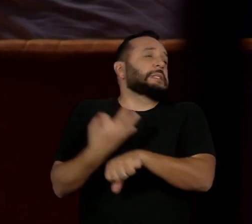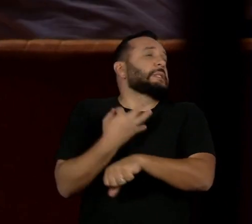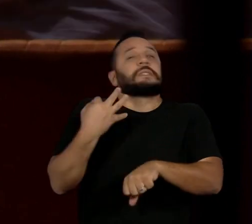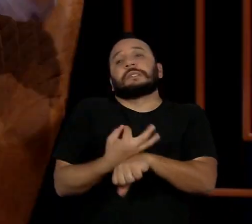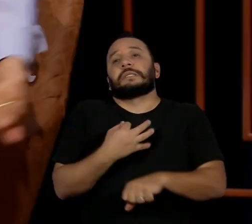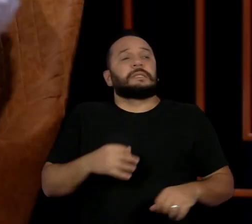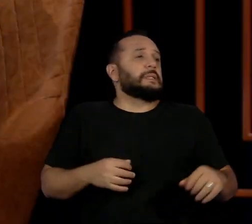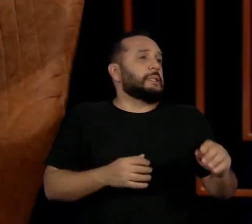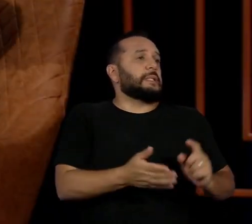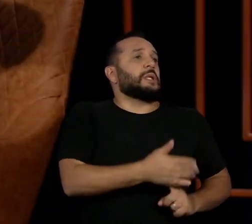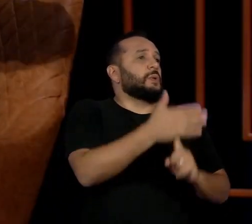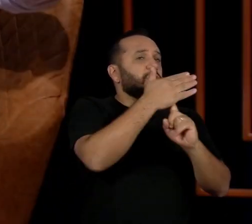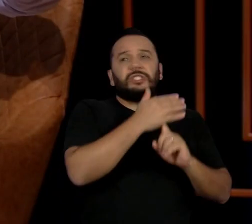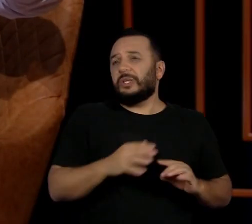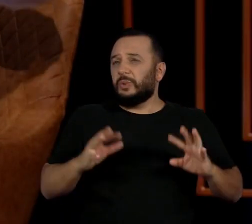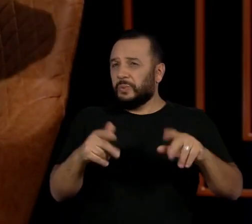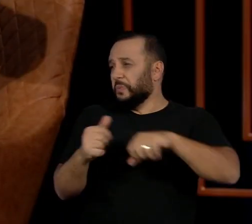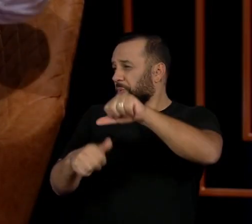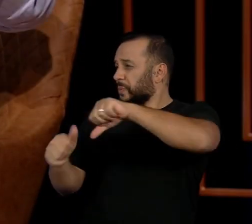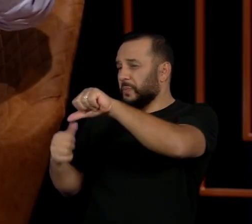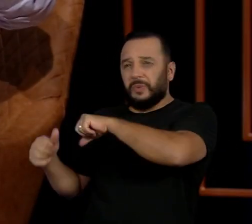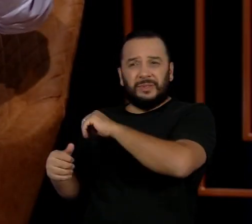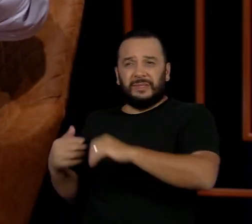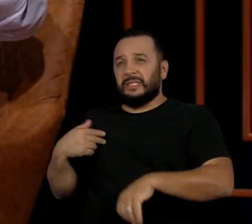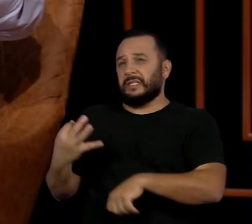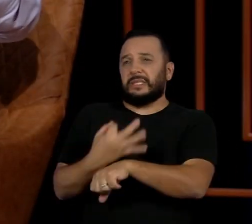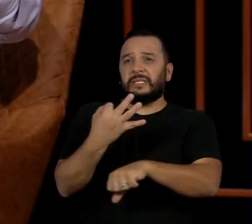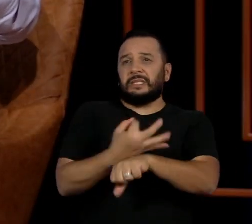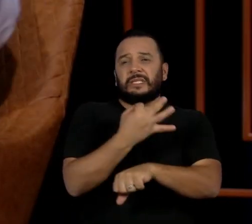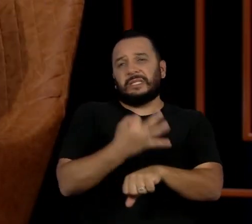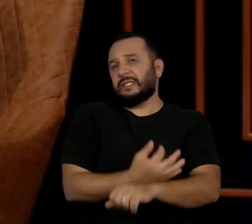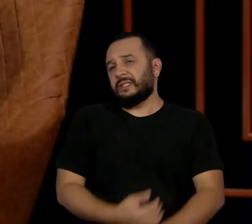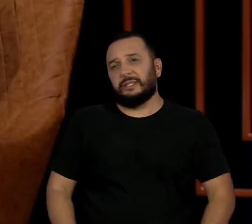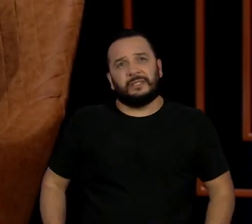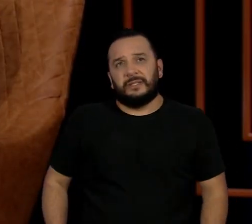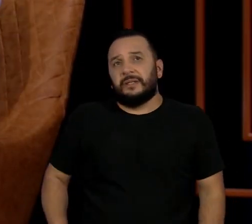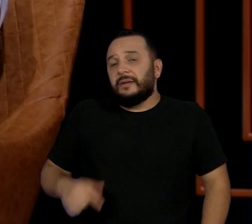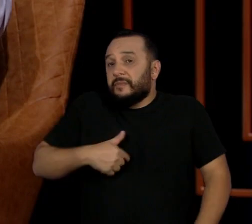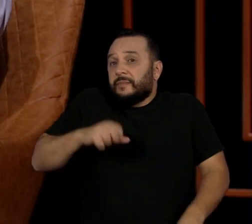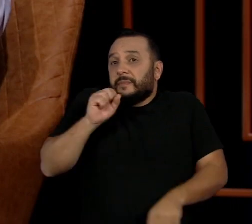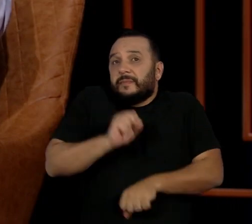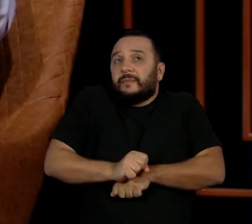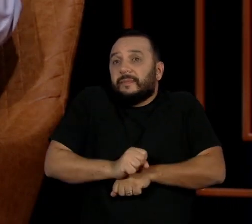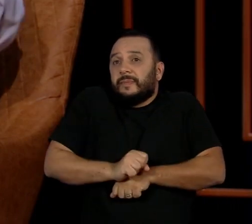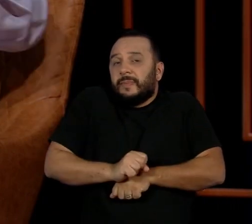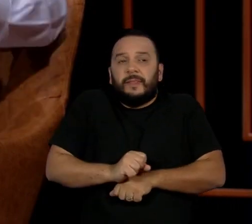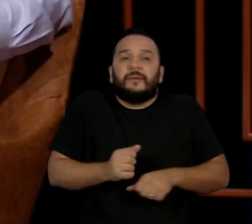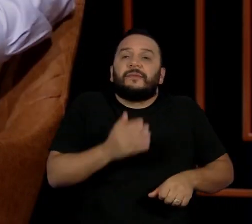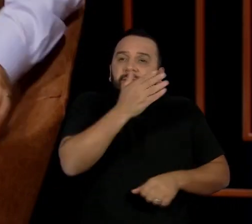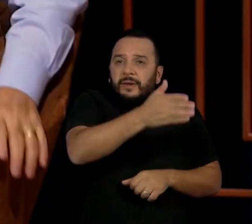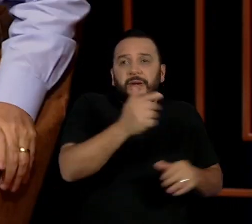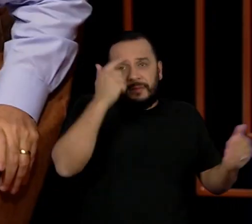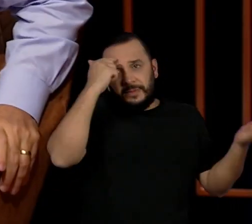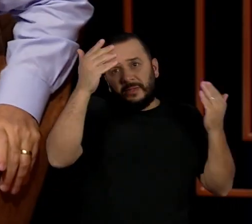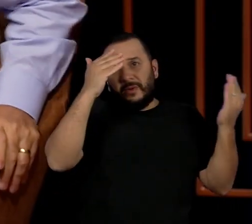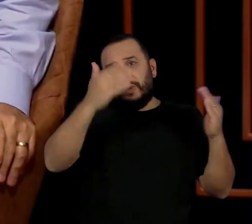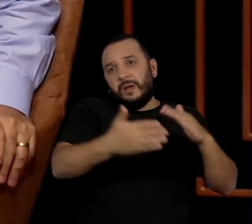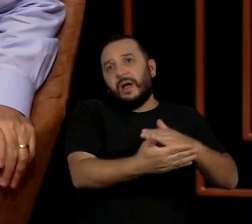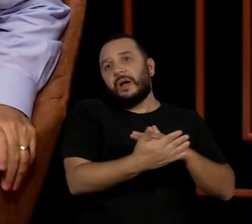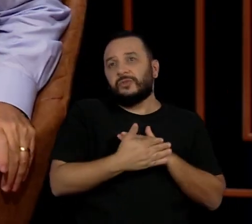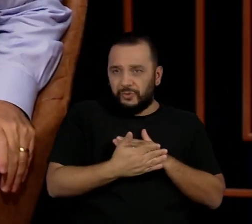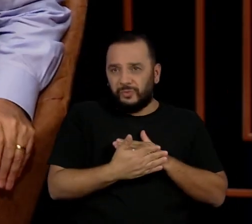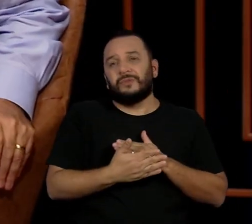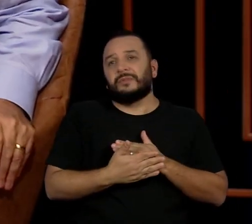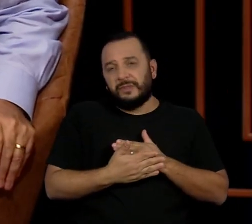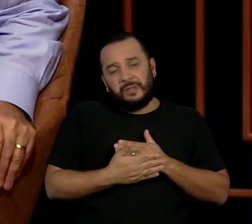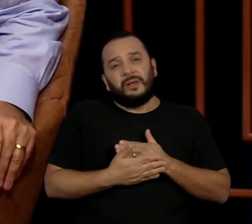a velocidade do mundo, tudo que está acontecendo no mundo não está mais aguentando. E ele está parado, vai procurar a terapeuta para ver se tira ele desse buraco